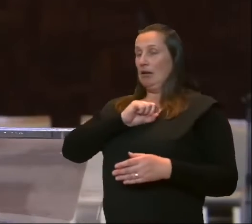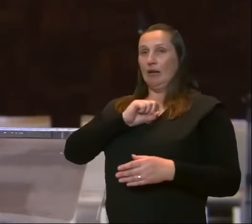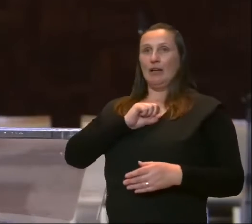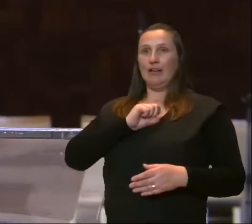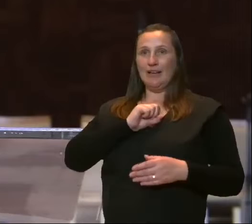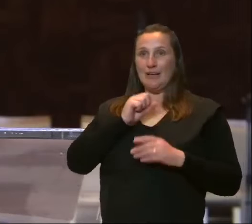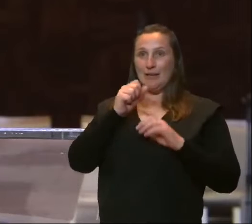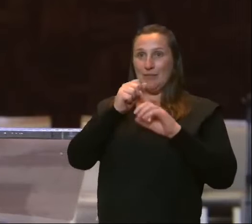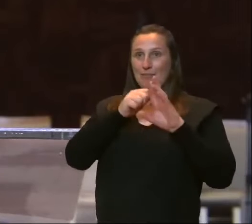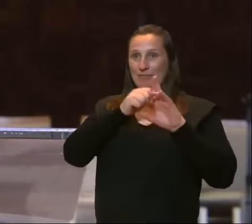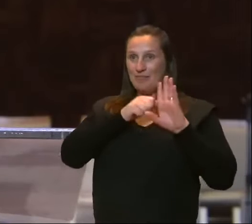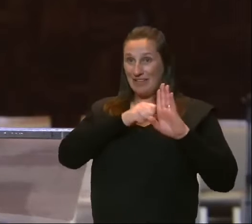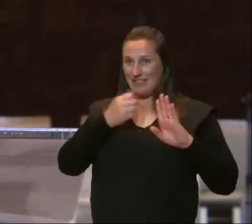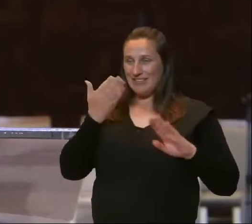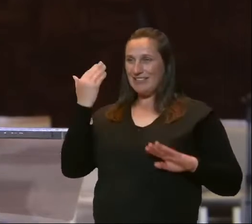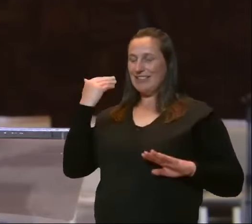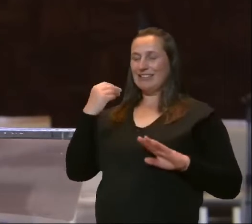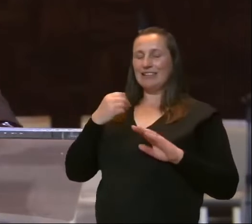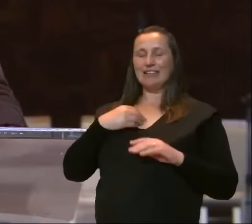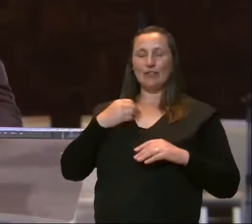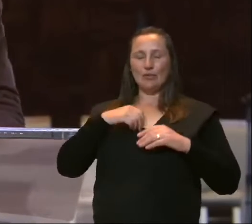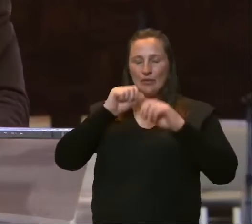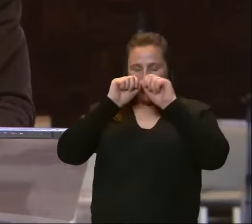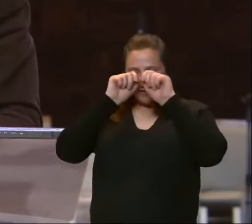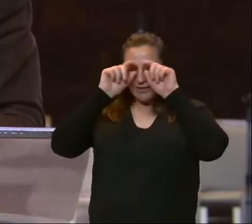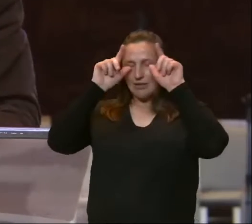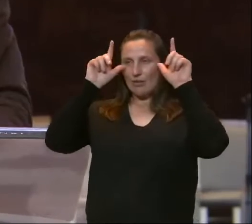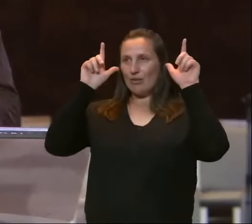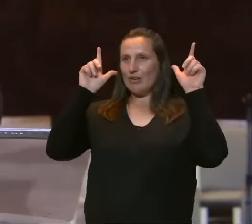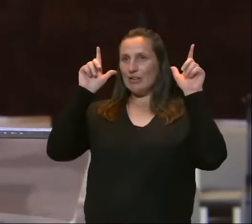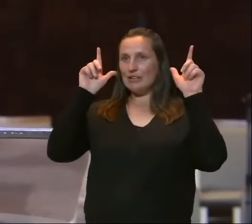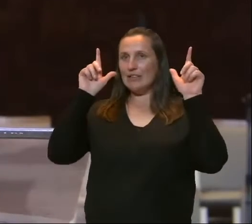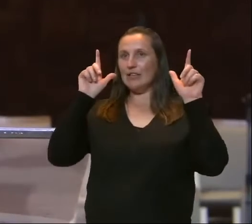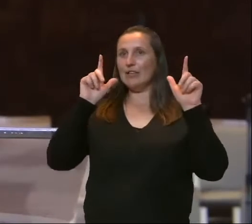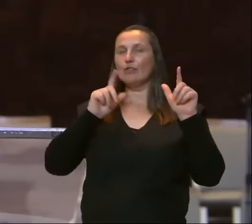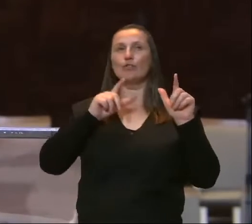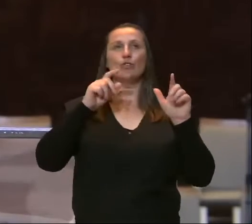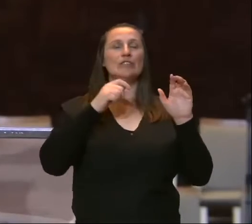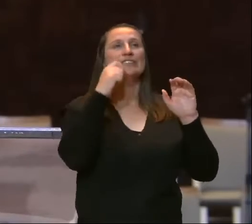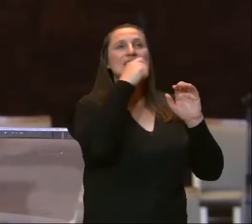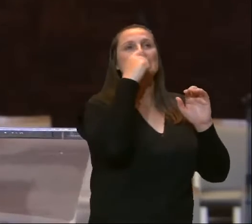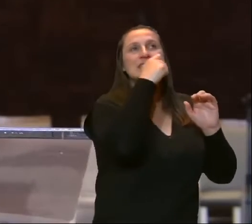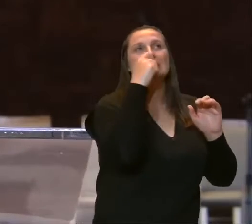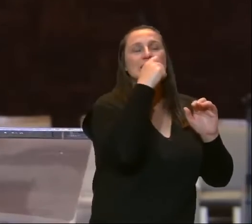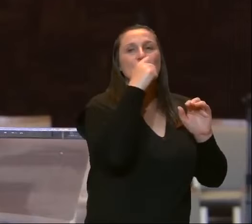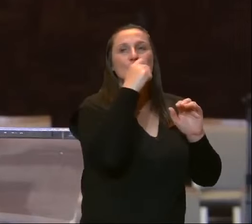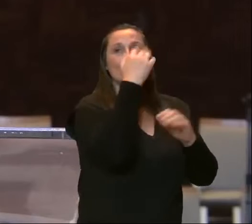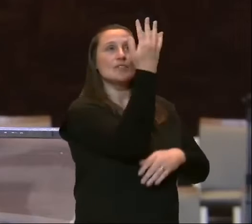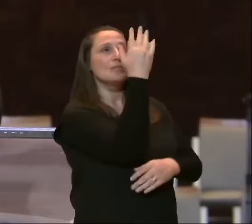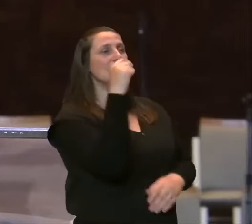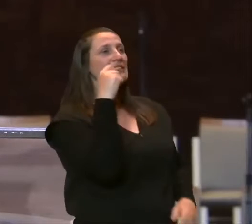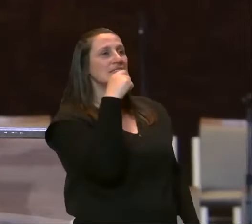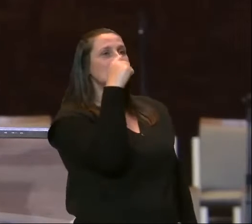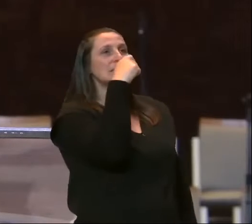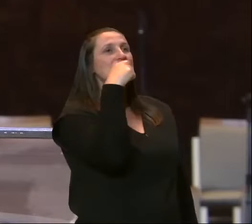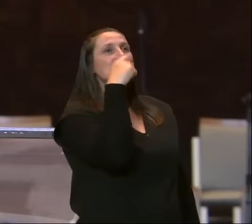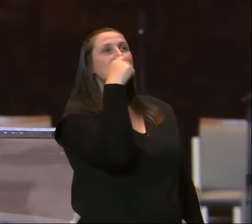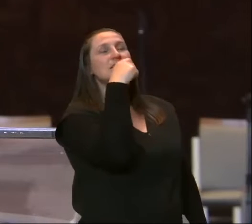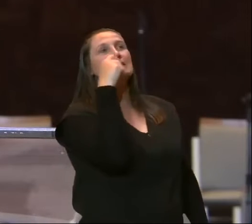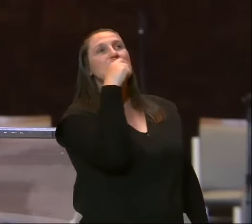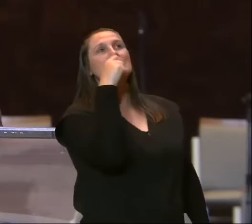meses atrás. Eu acordei, um dia fui escovar os dentes, estava me olhando no espelho, escovando os